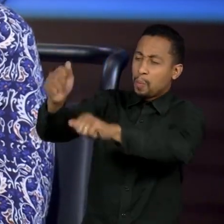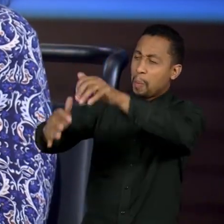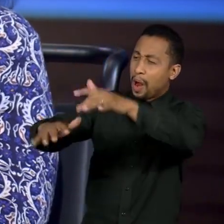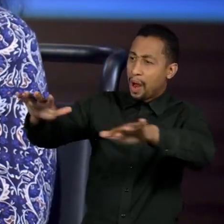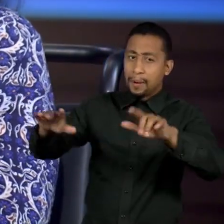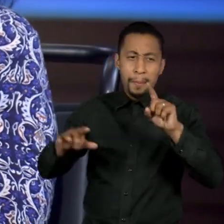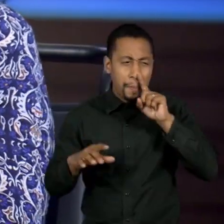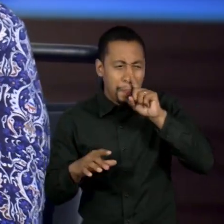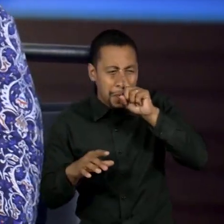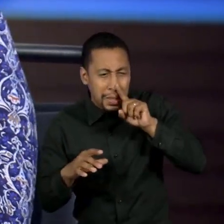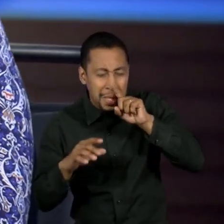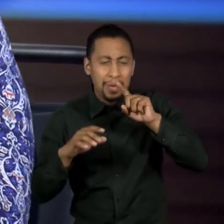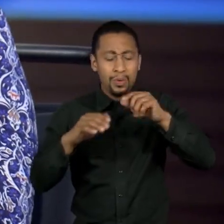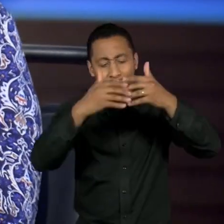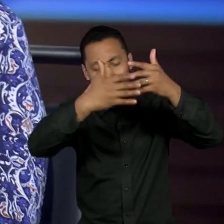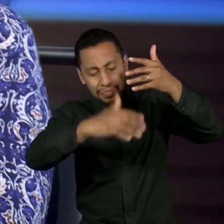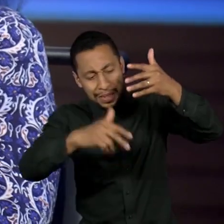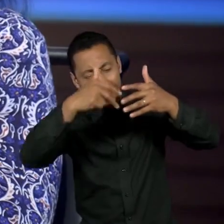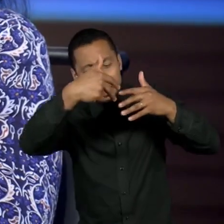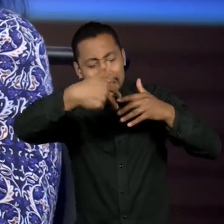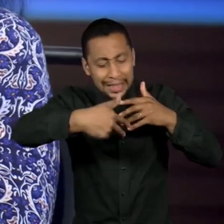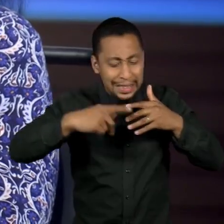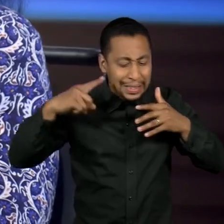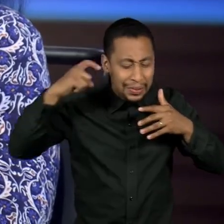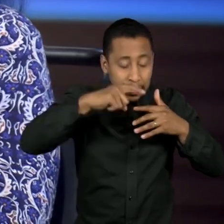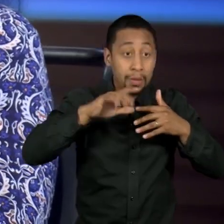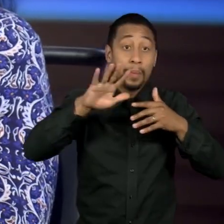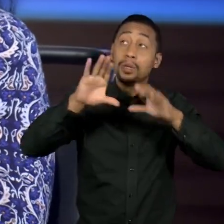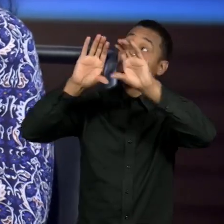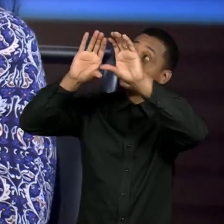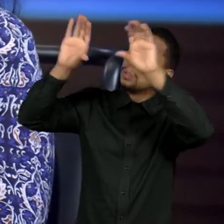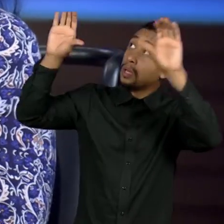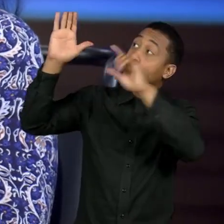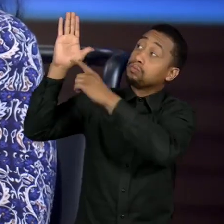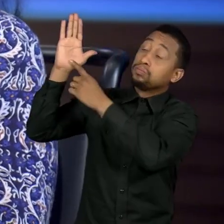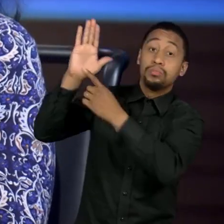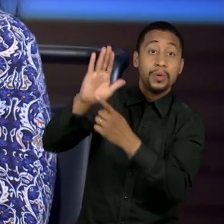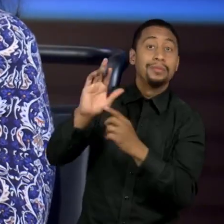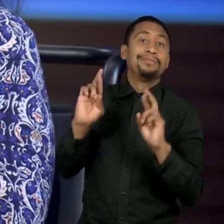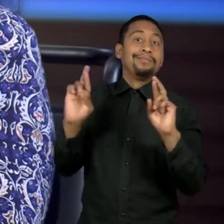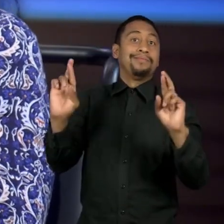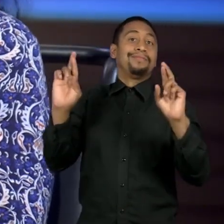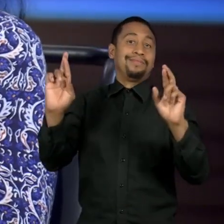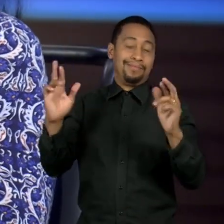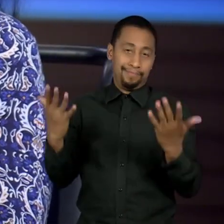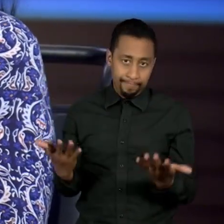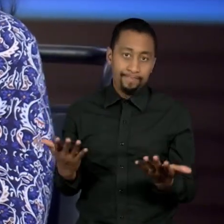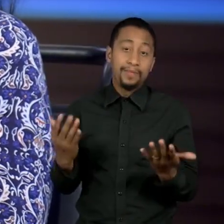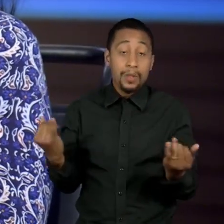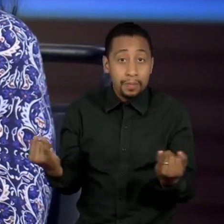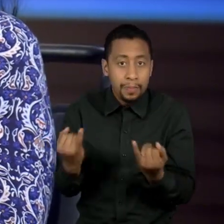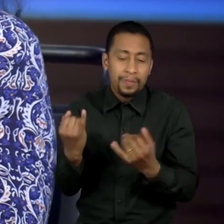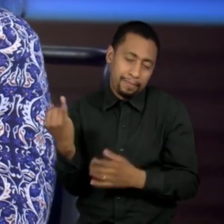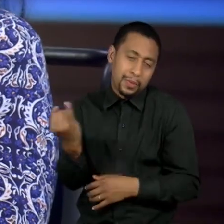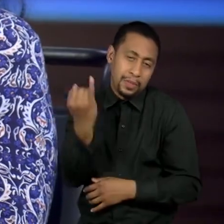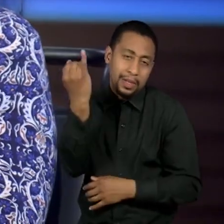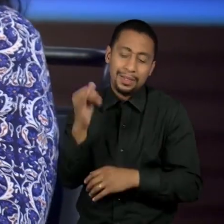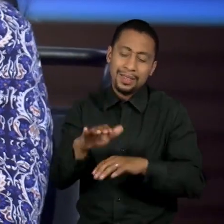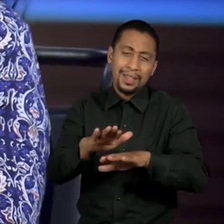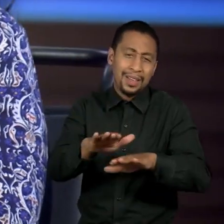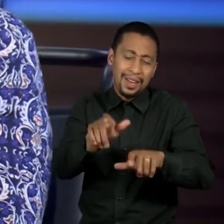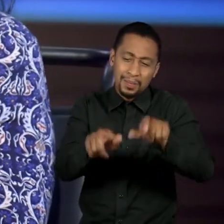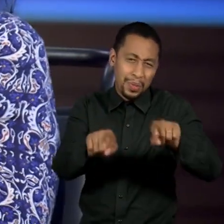Estamos chegando ao final, então, pedir para vocês um último recadinho, rapidamente. Eu queria terminar evocando um poema de